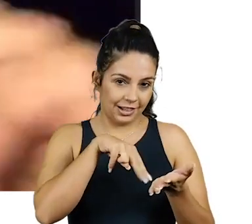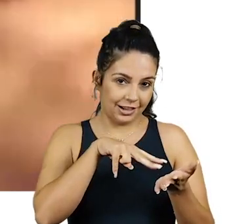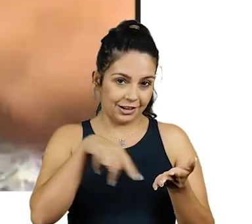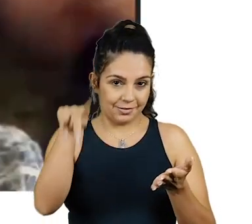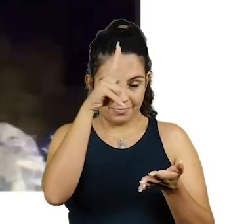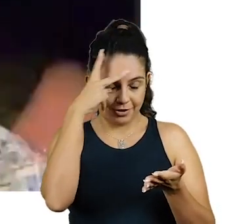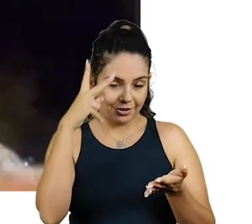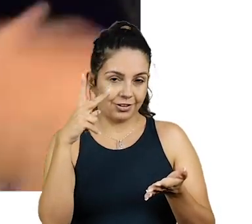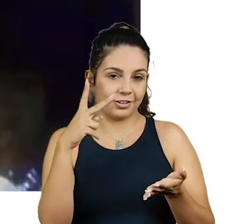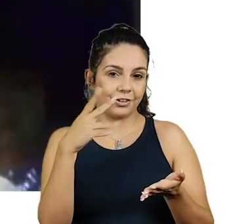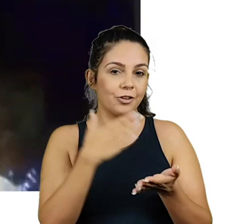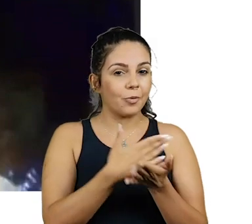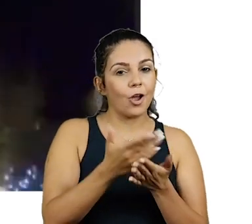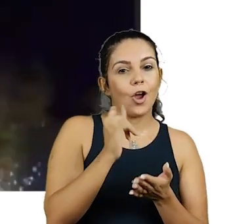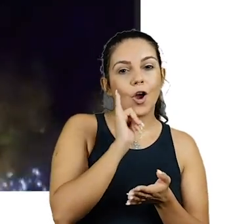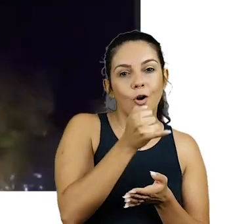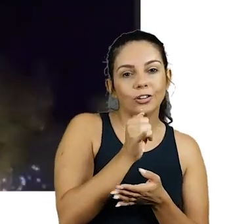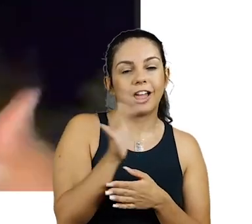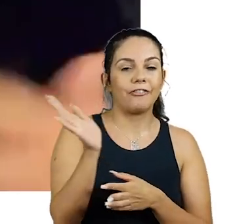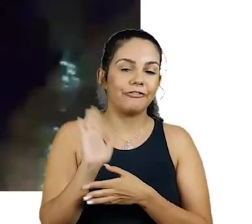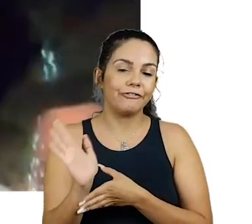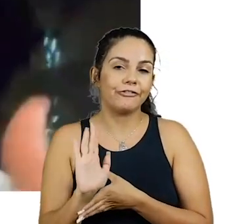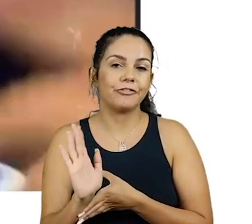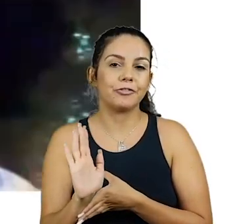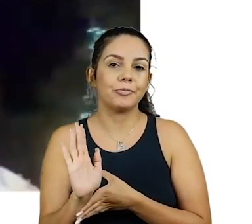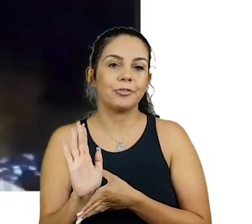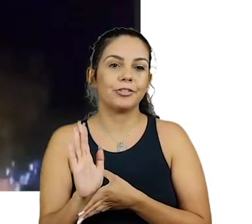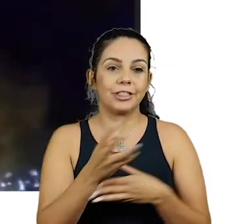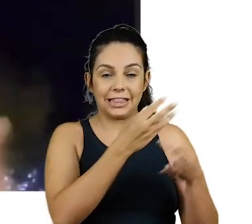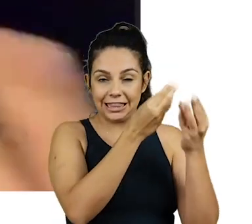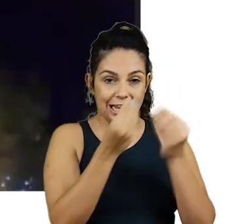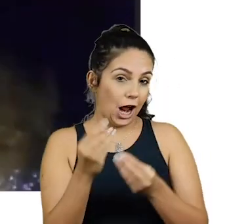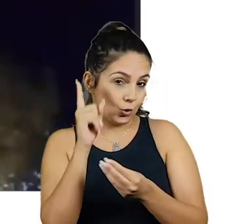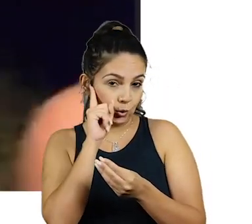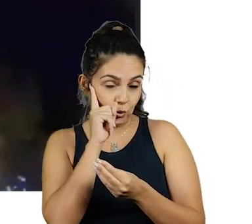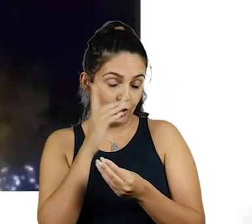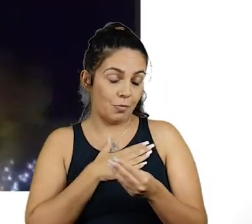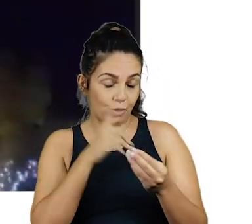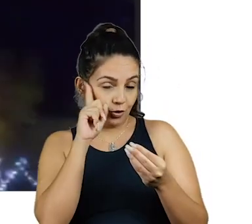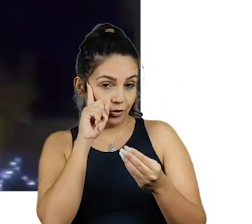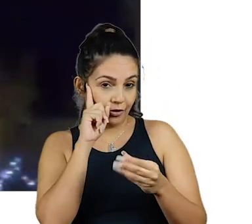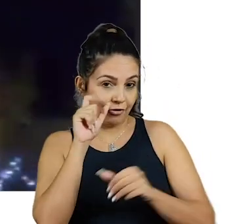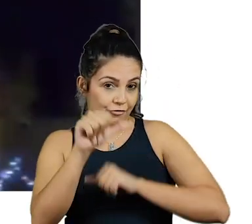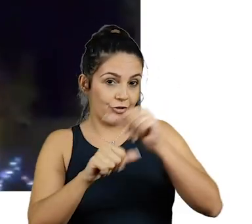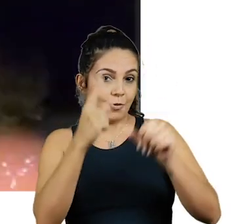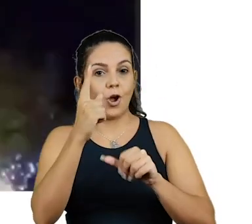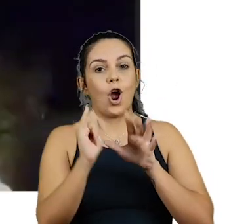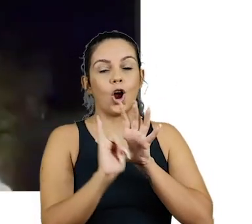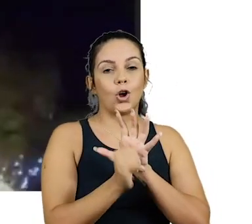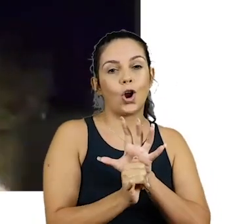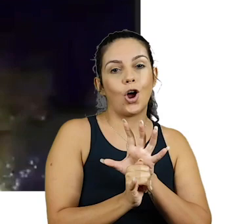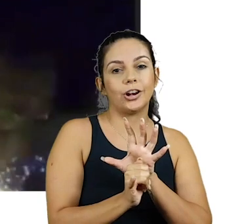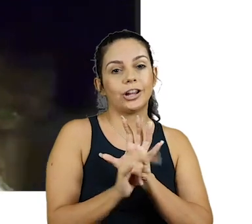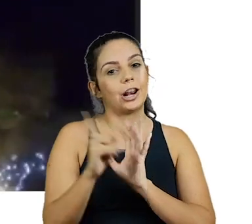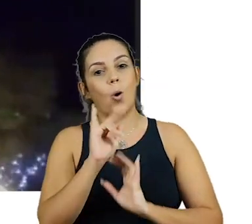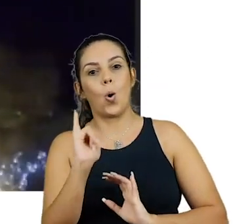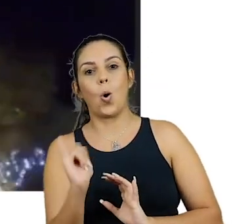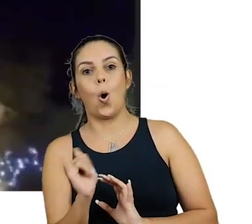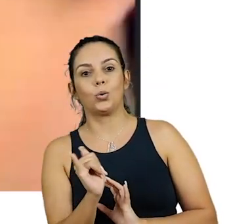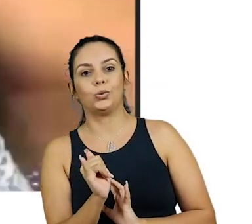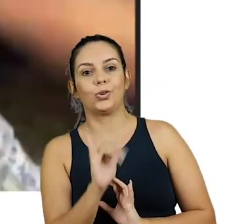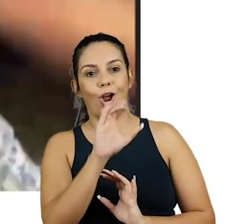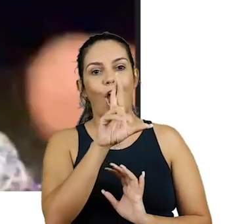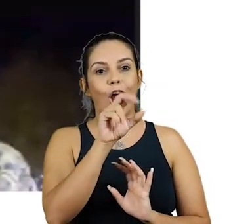aí é o seguinte, porque aí eu começo a contar de um monte de filme. E aí quando eu trago para o cotidiano, o meu cotidiano, ele vira mais uma crônica do que um conto,